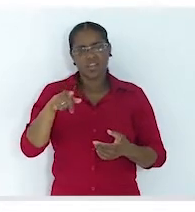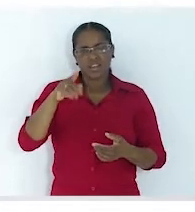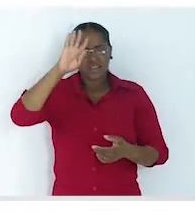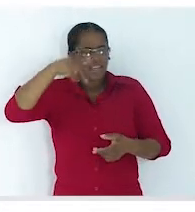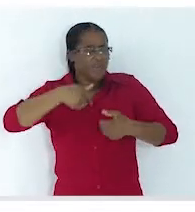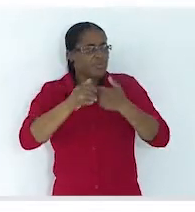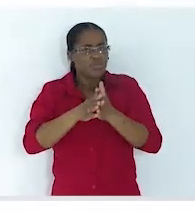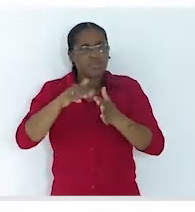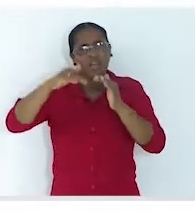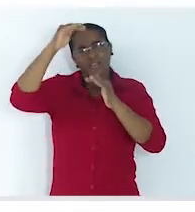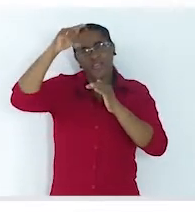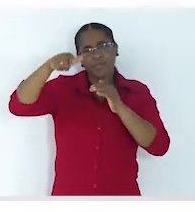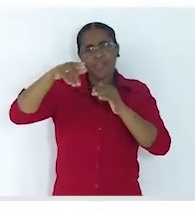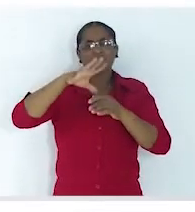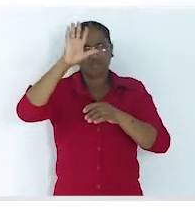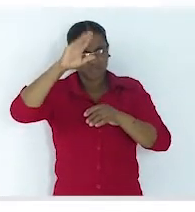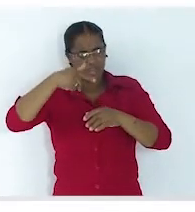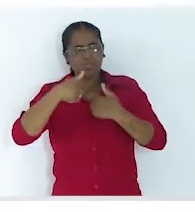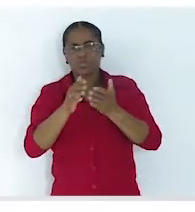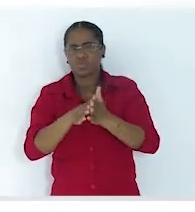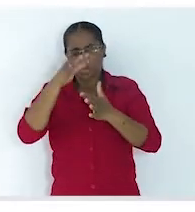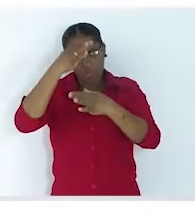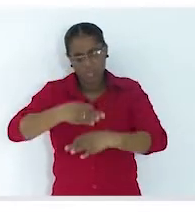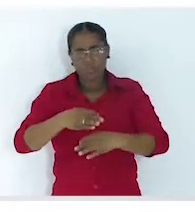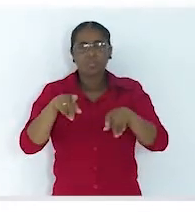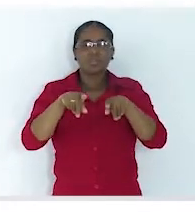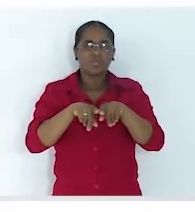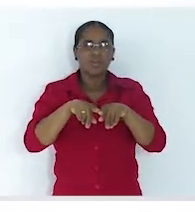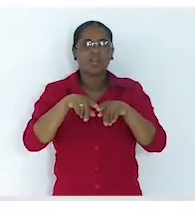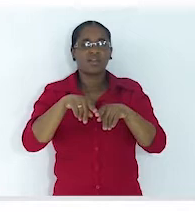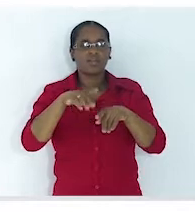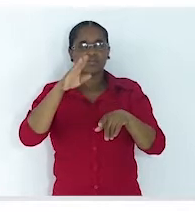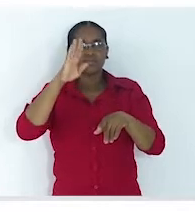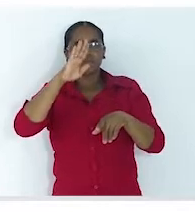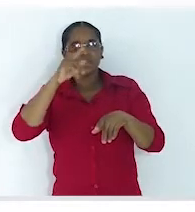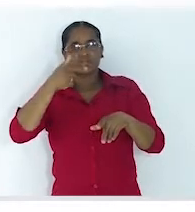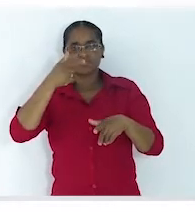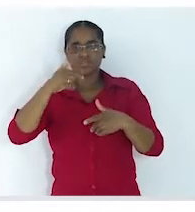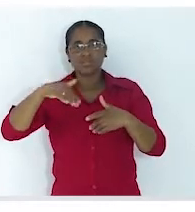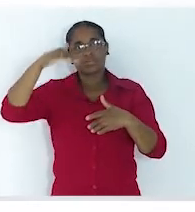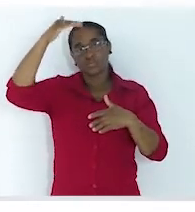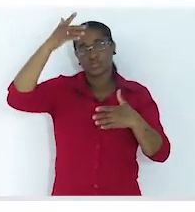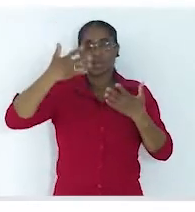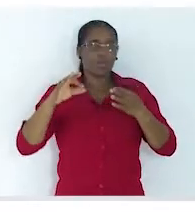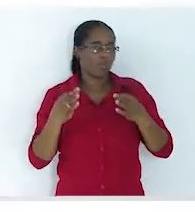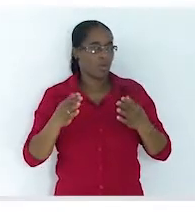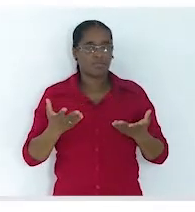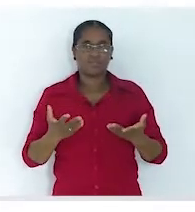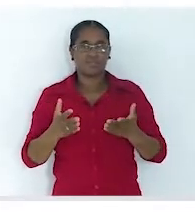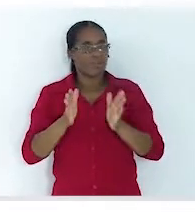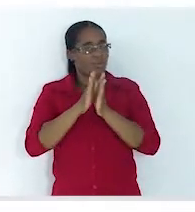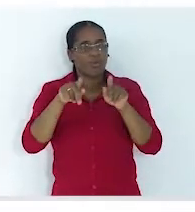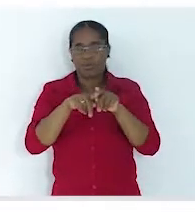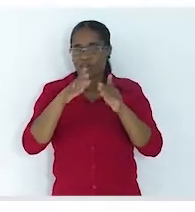tudo. Por isso, tem um comportamento semelhante a um ser sobrenatural, está lá e dá conta de tudo. Ou então